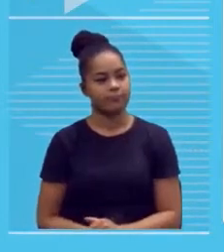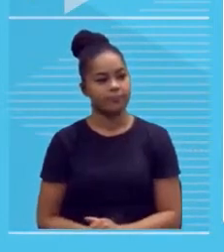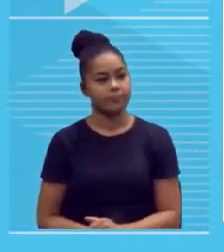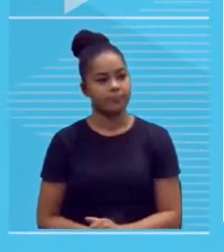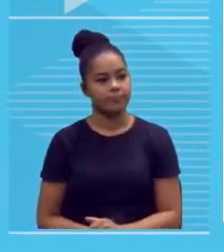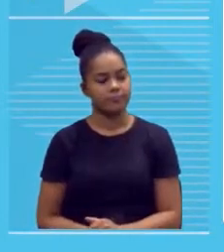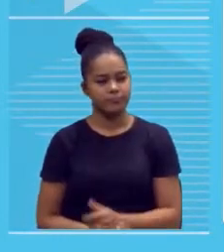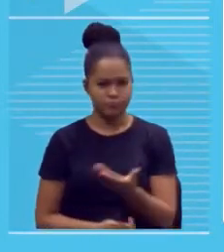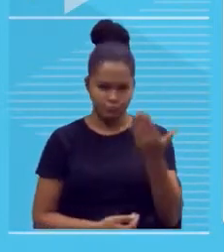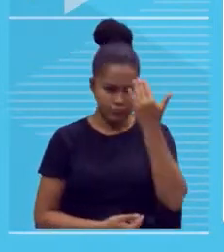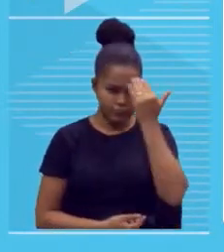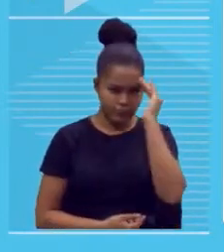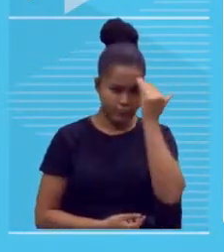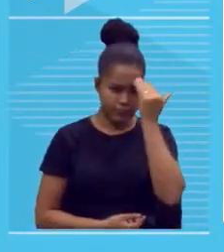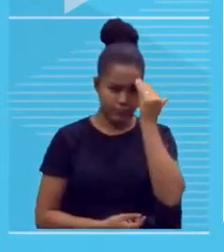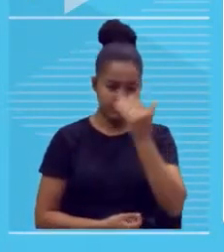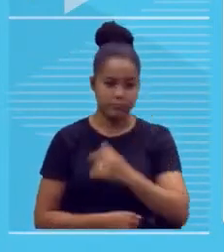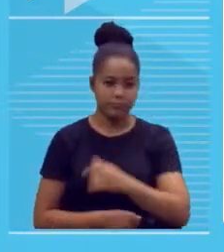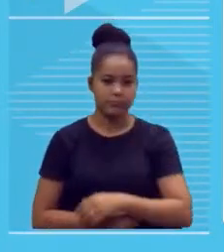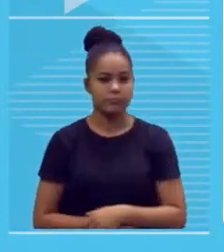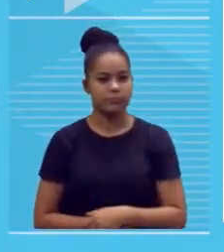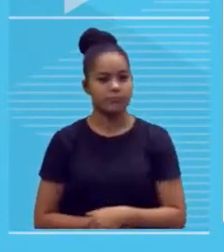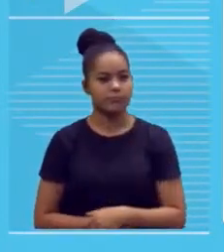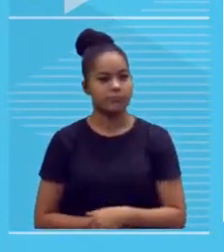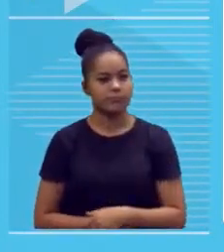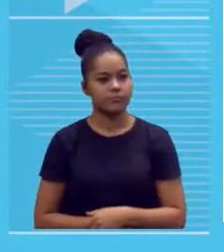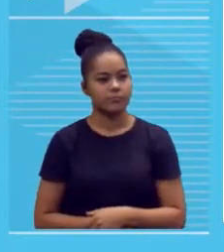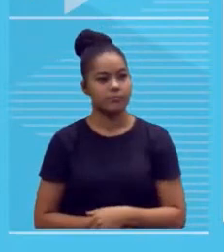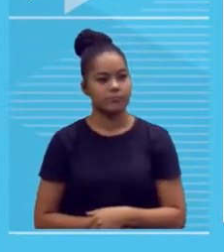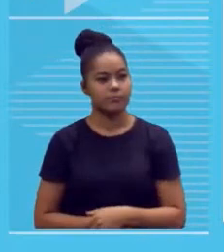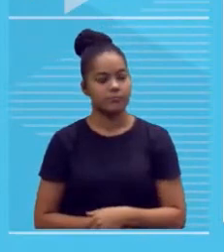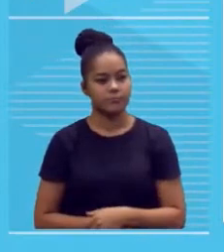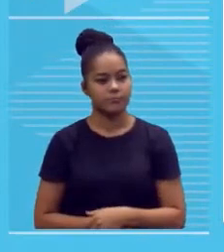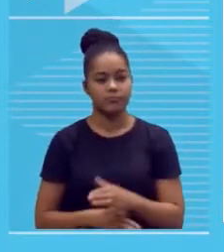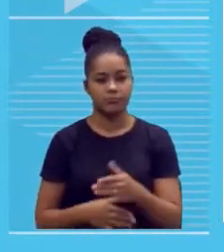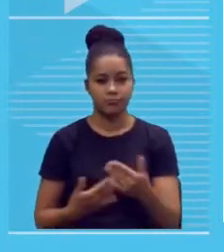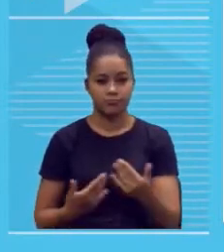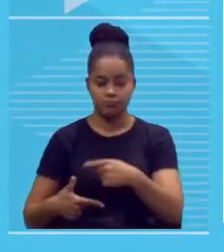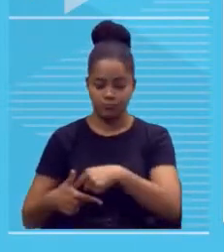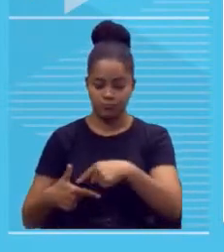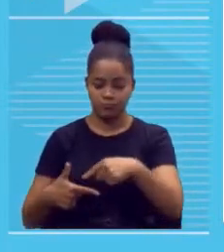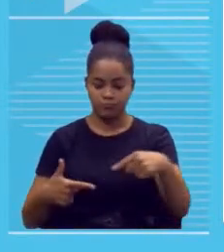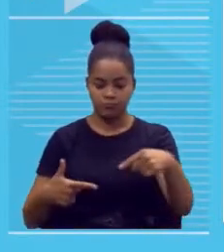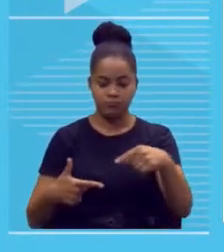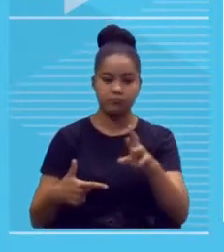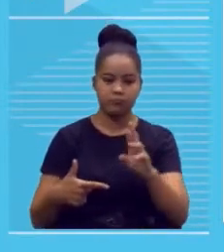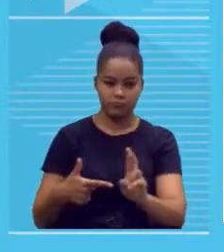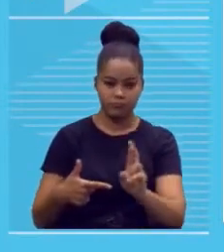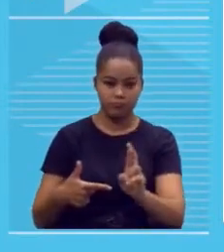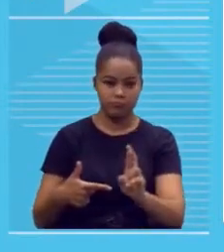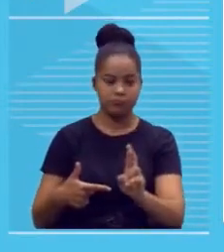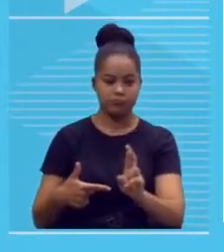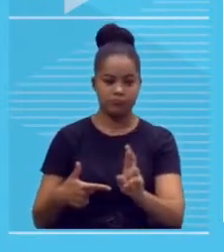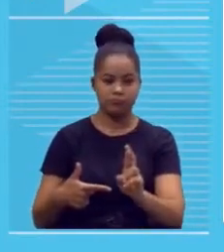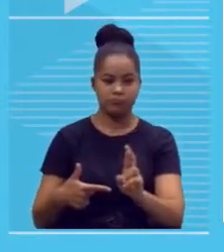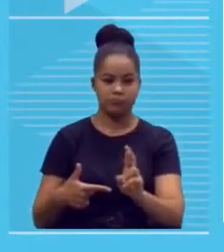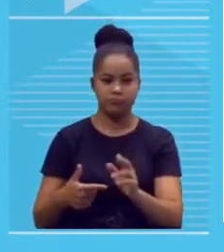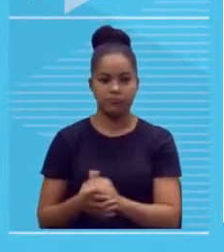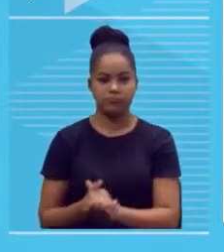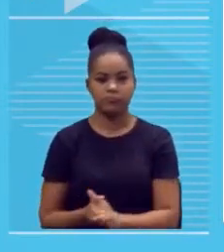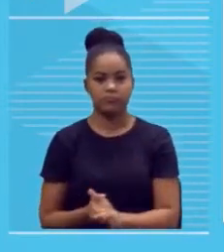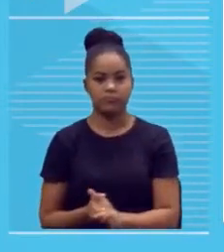Pegou a ideia? Repetindo. Professor, estou vendo a reta. Já tem como nós calcularmos o coeficiente